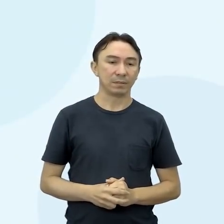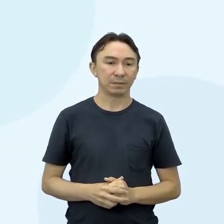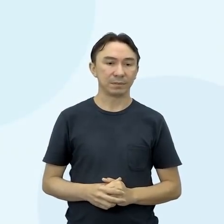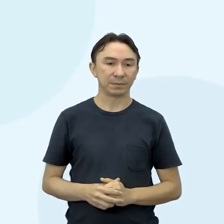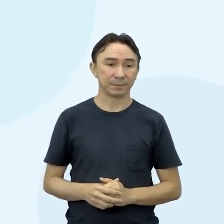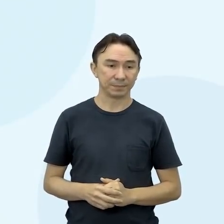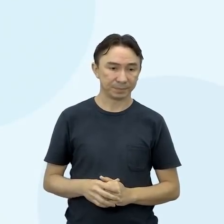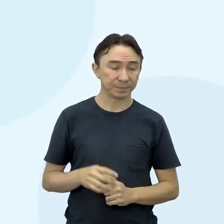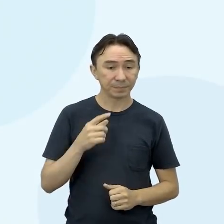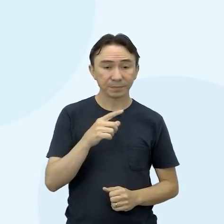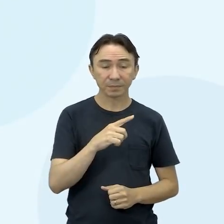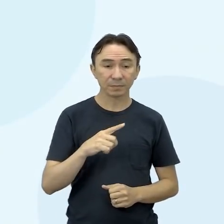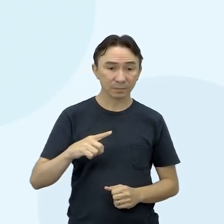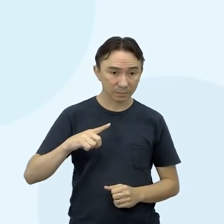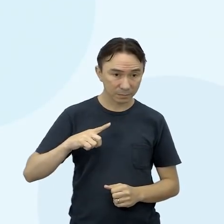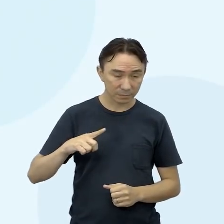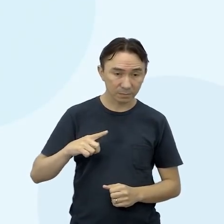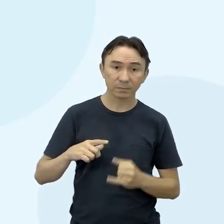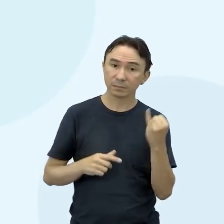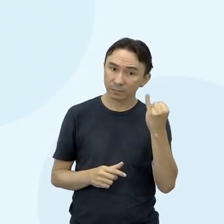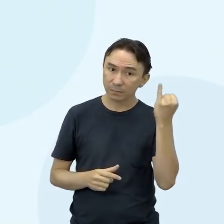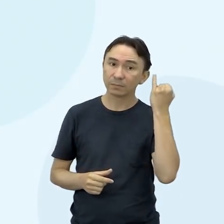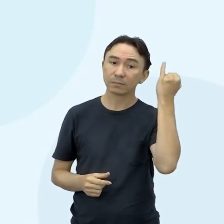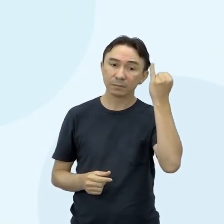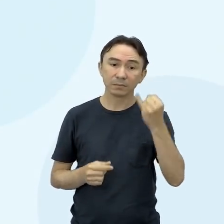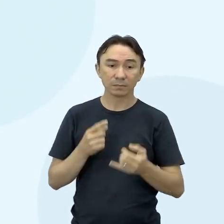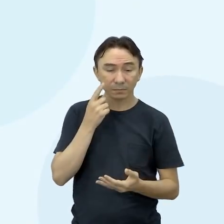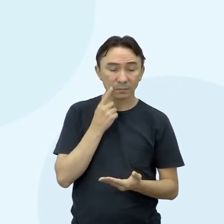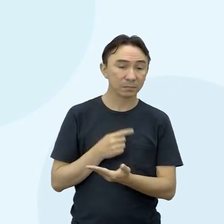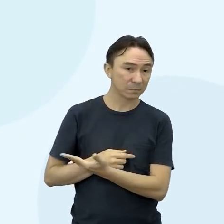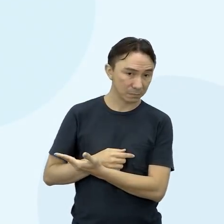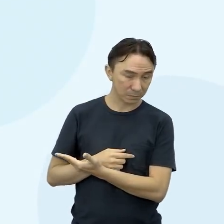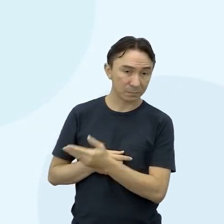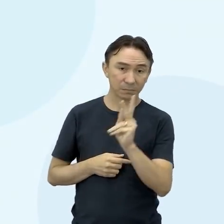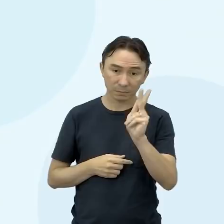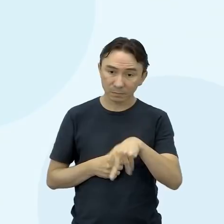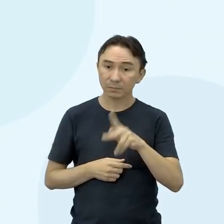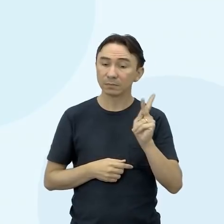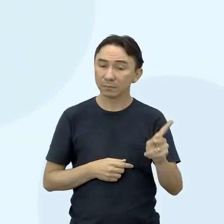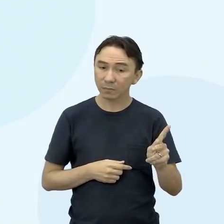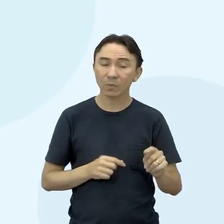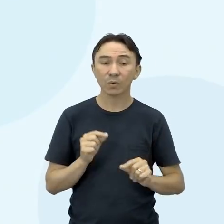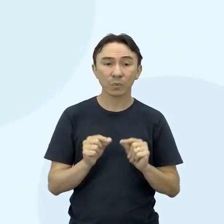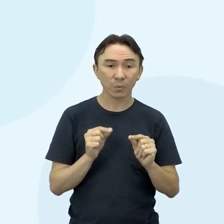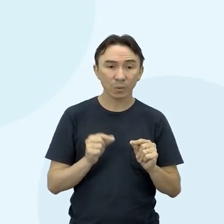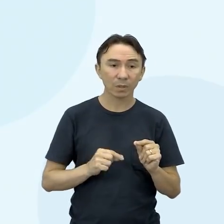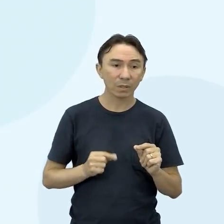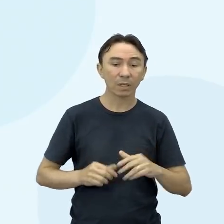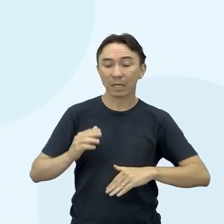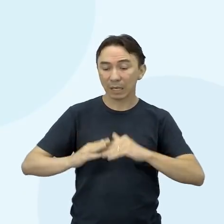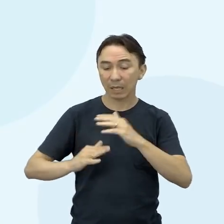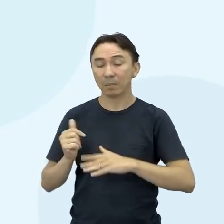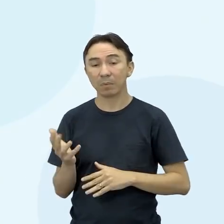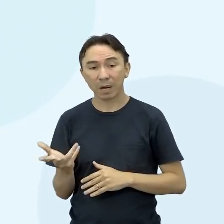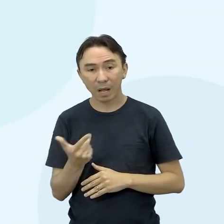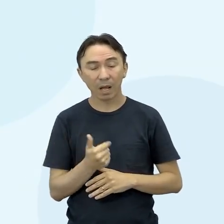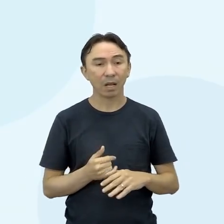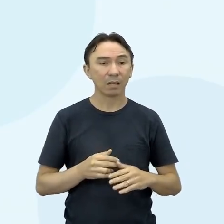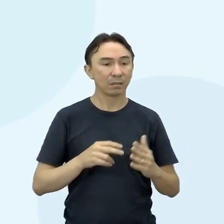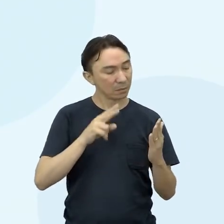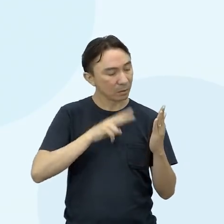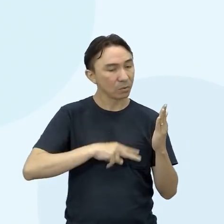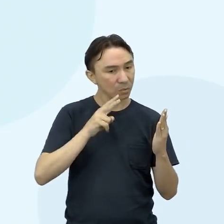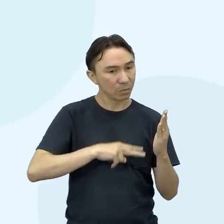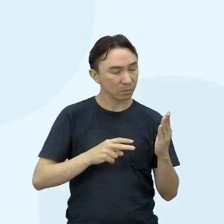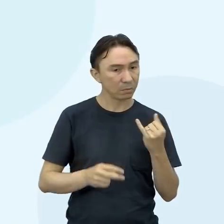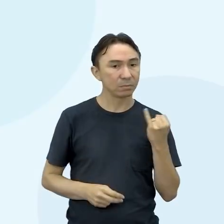de destacar aí que é de suma importância aos professores a leitura das habilidades, né? Gostaria